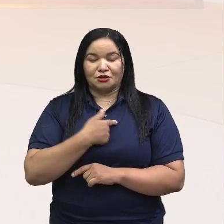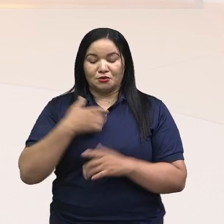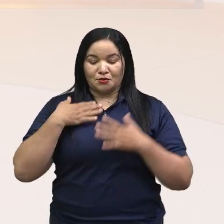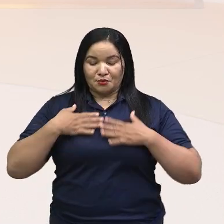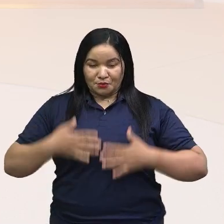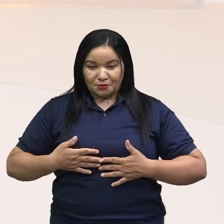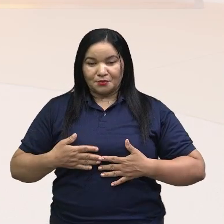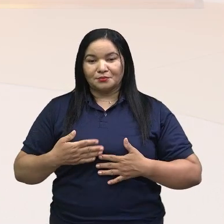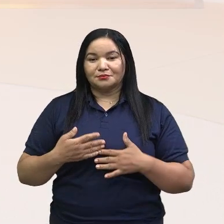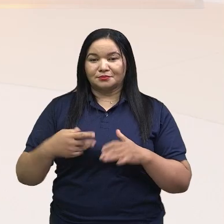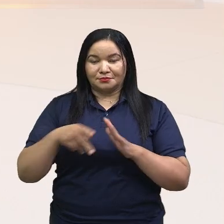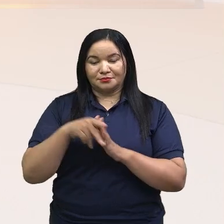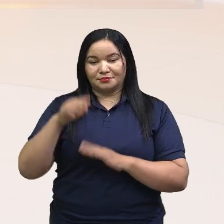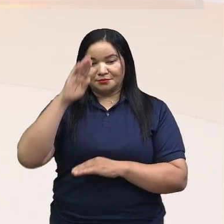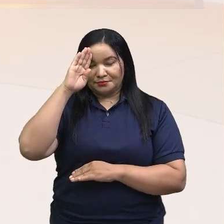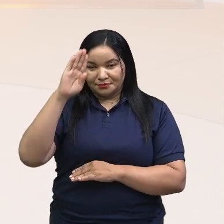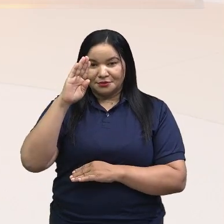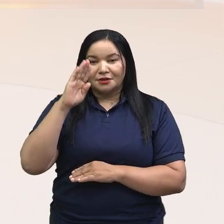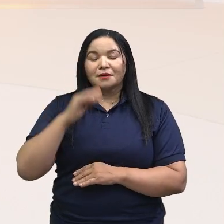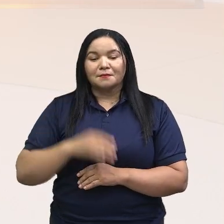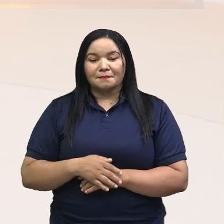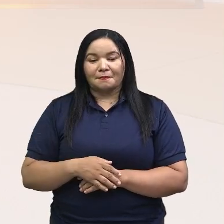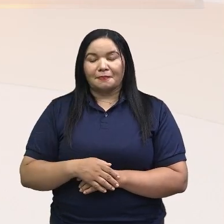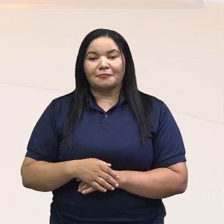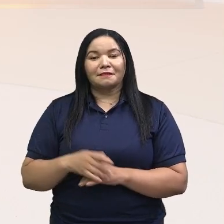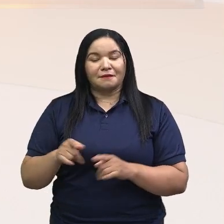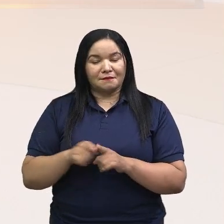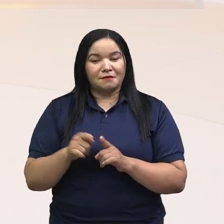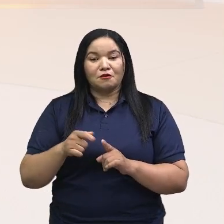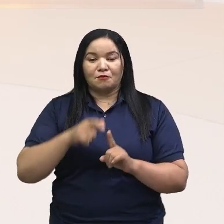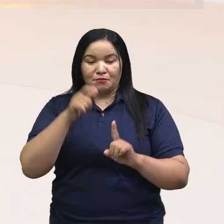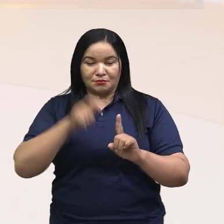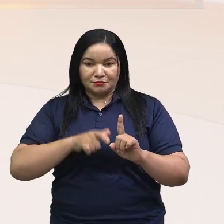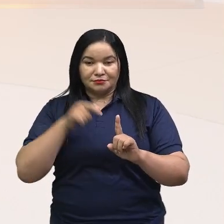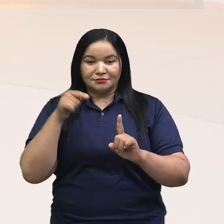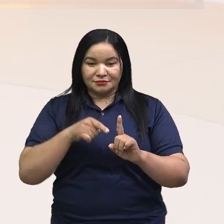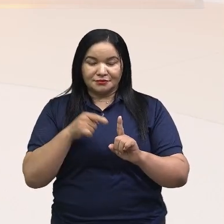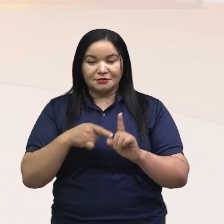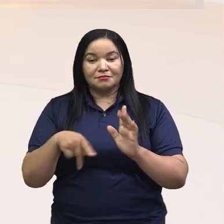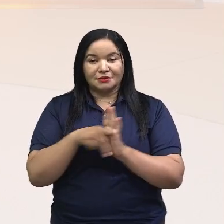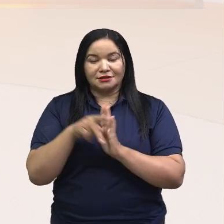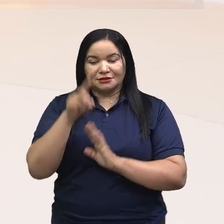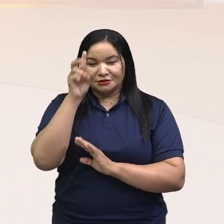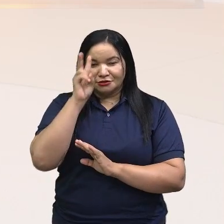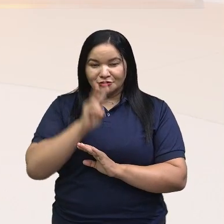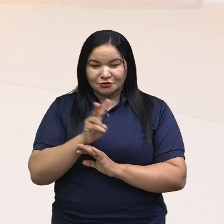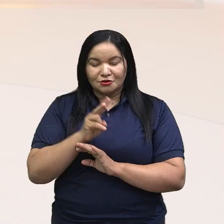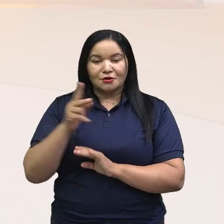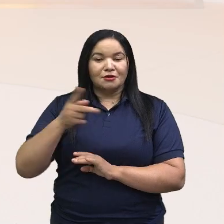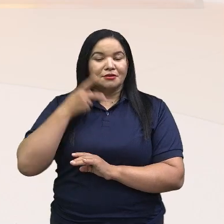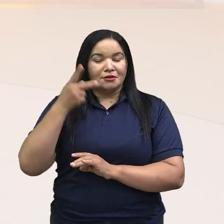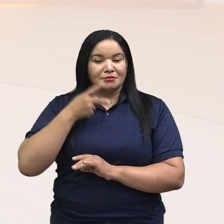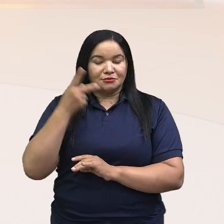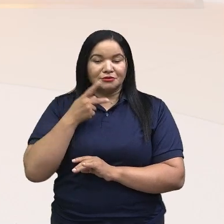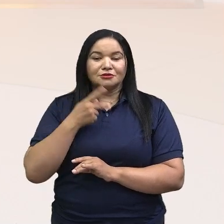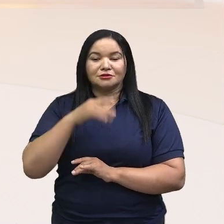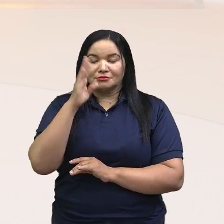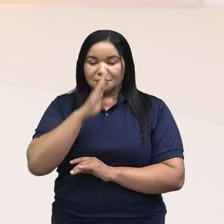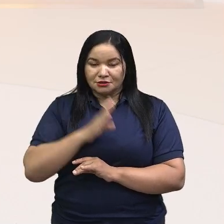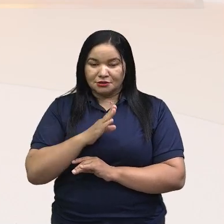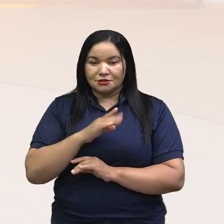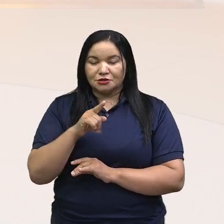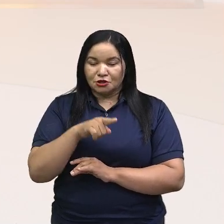uniforme militar. Então, essa figura da história, da política brasileira,